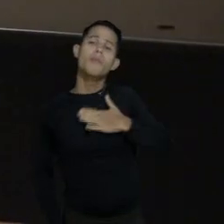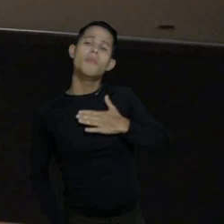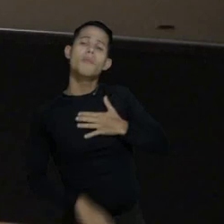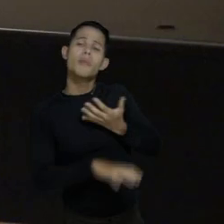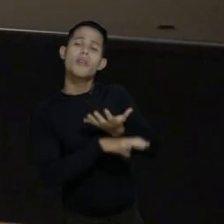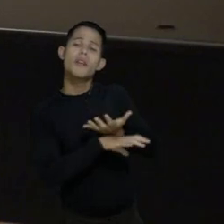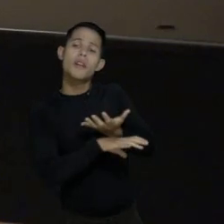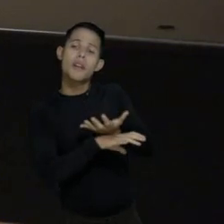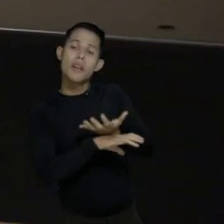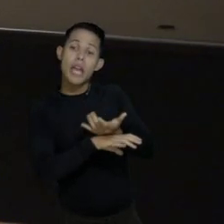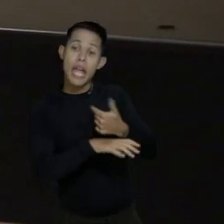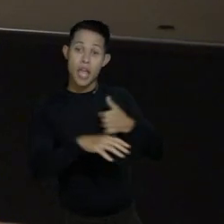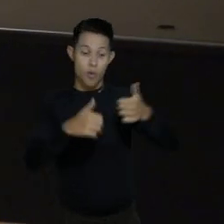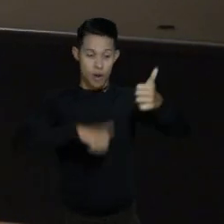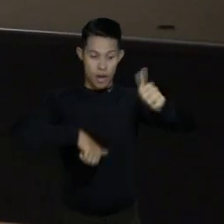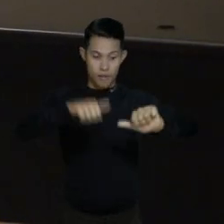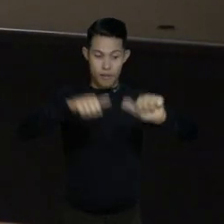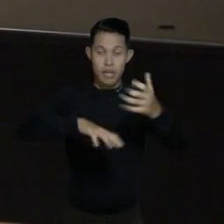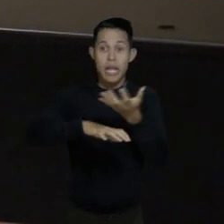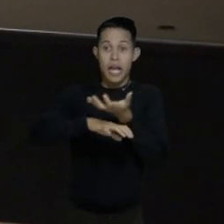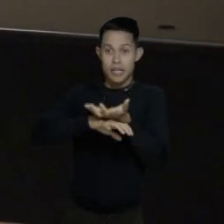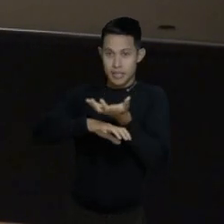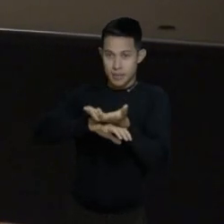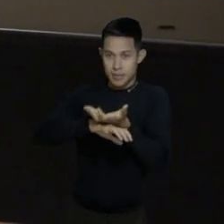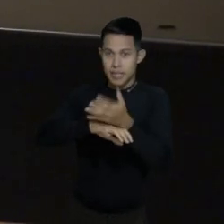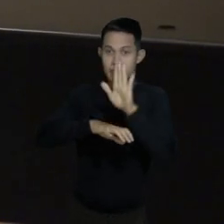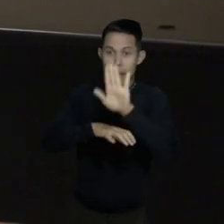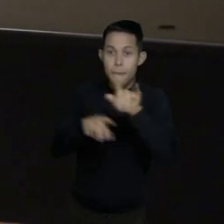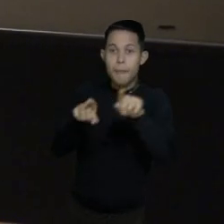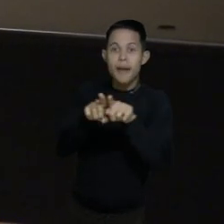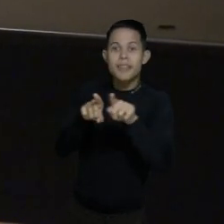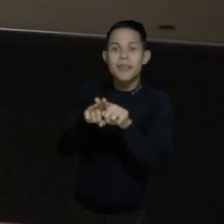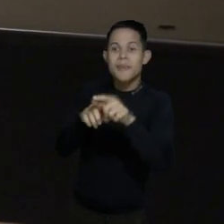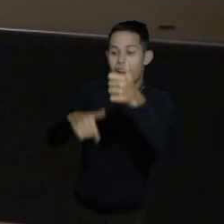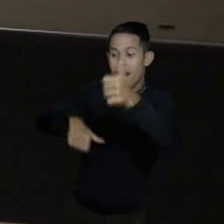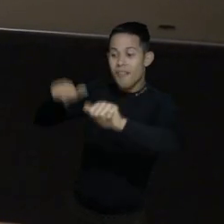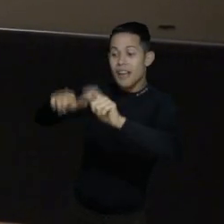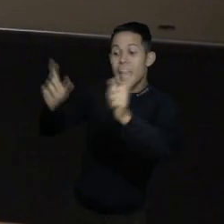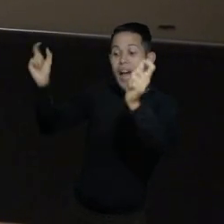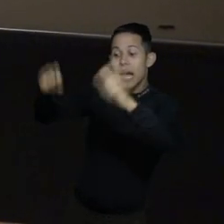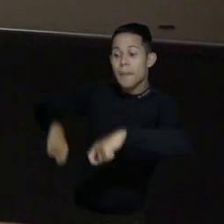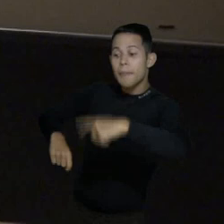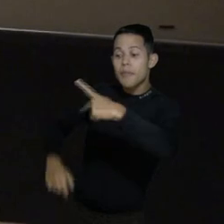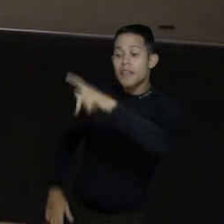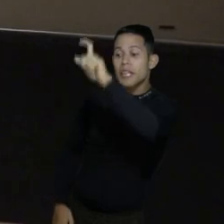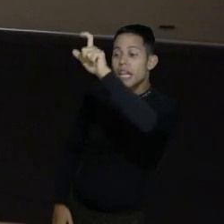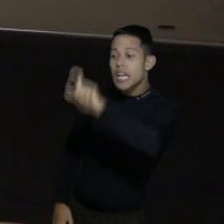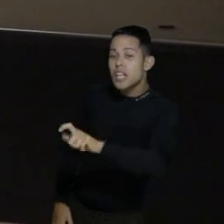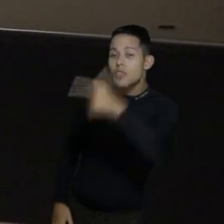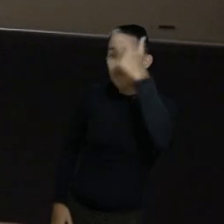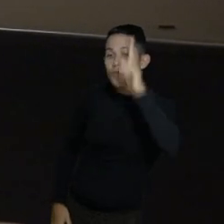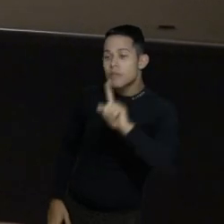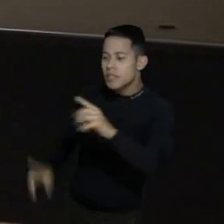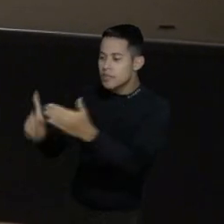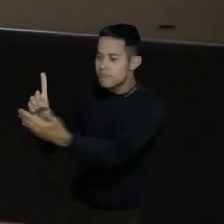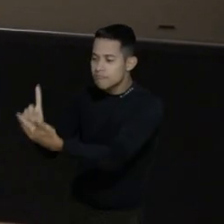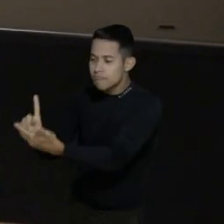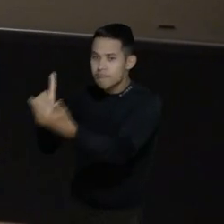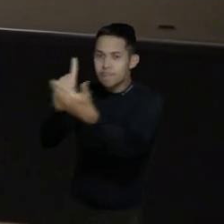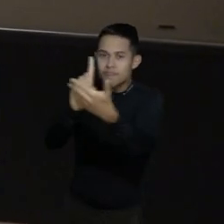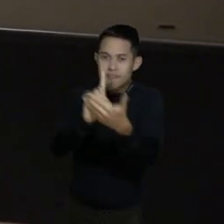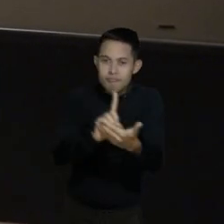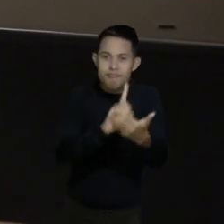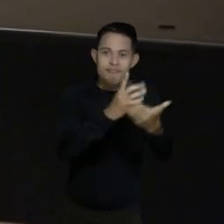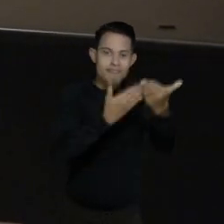vou avaliar a disciplina mas eu vou avaliar também a capacidade que tem tem de envolver os amigos no assunto ou a